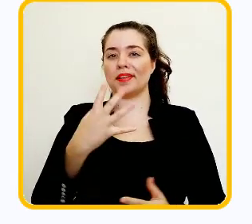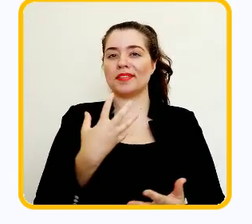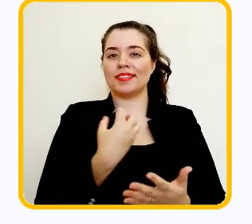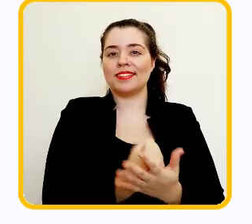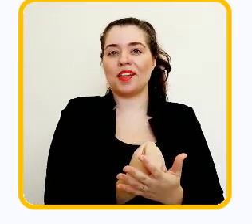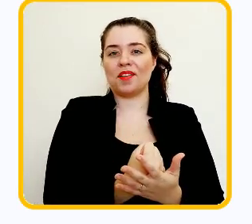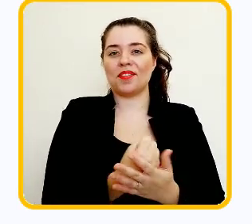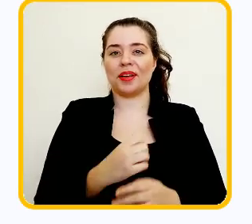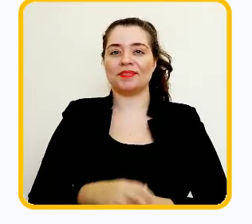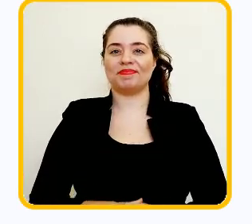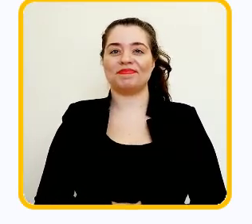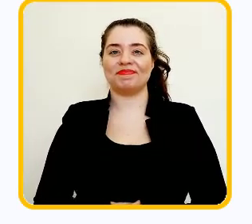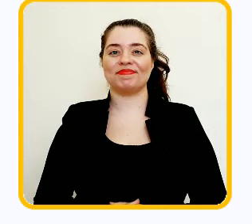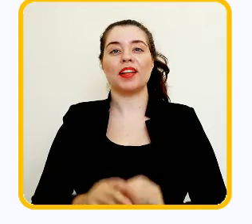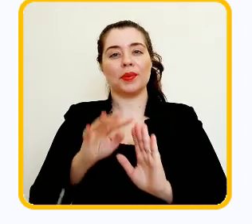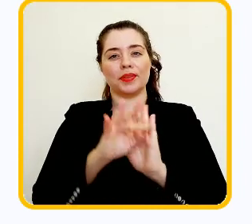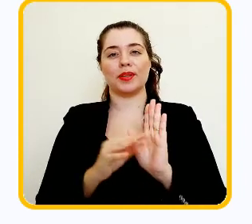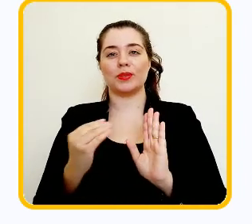sua contribuição no texto.